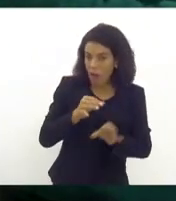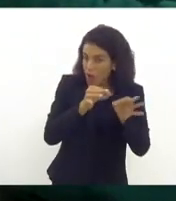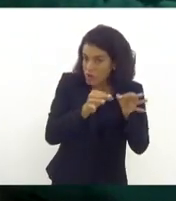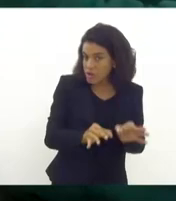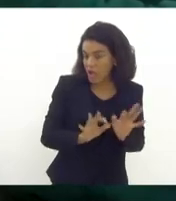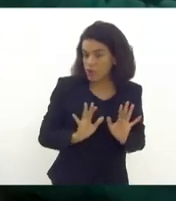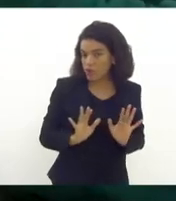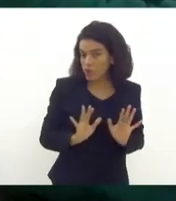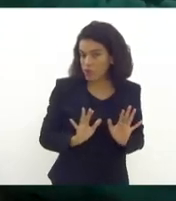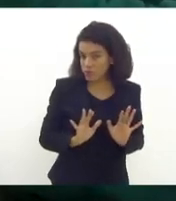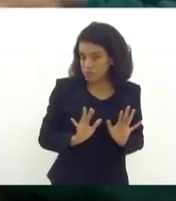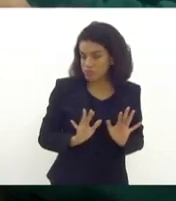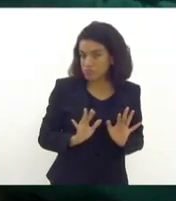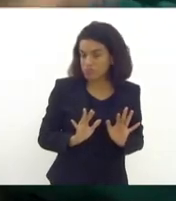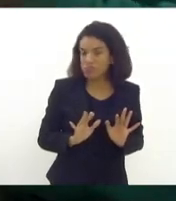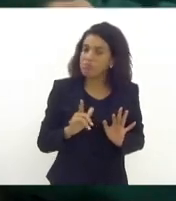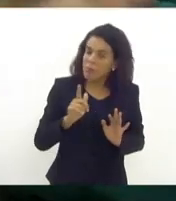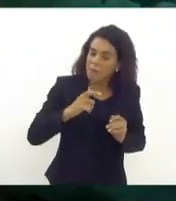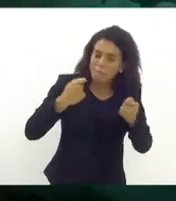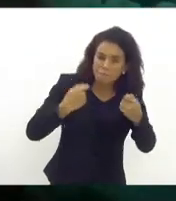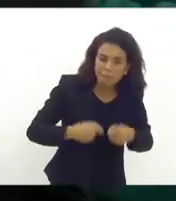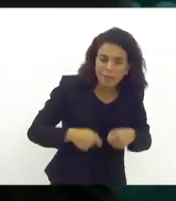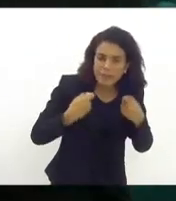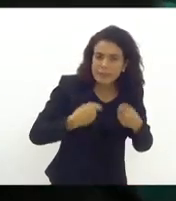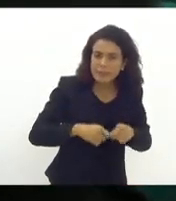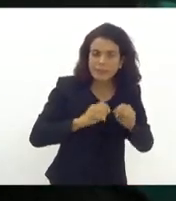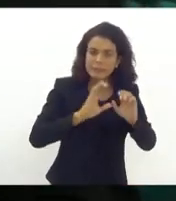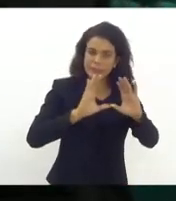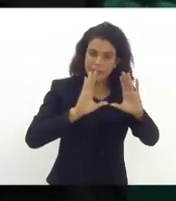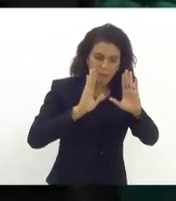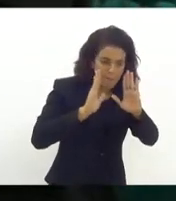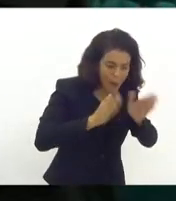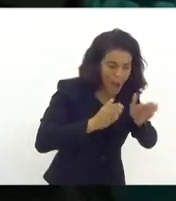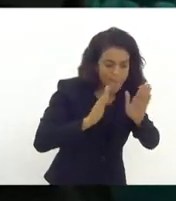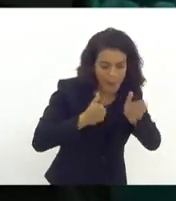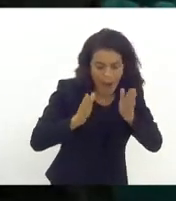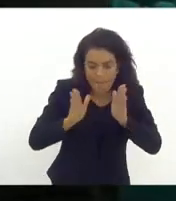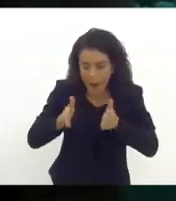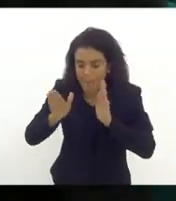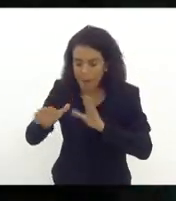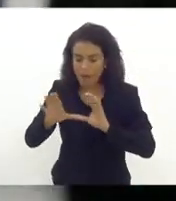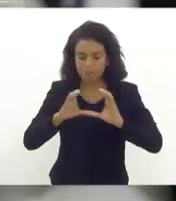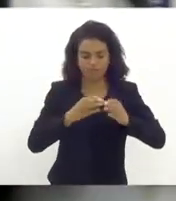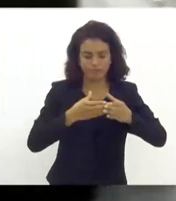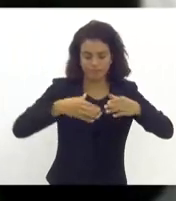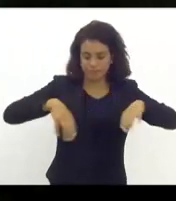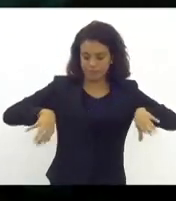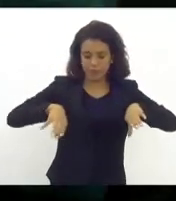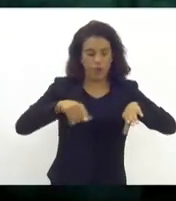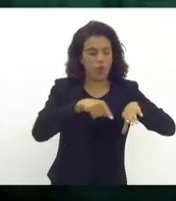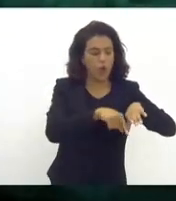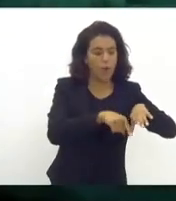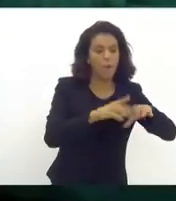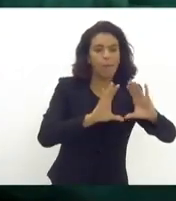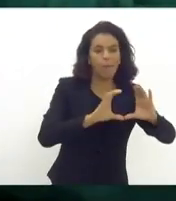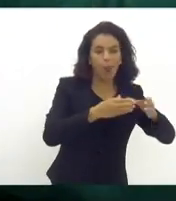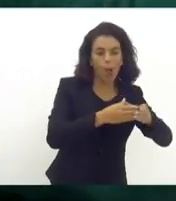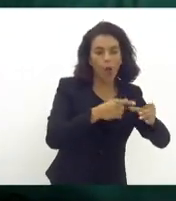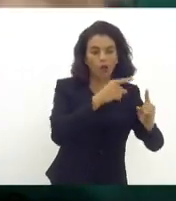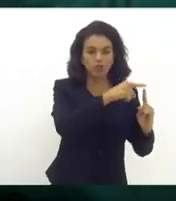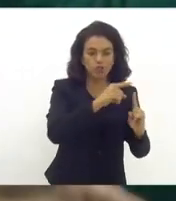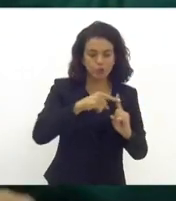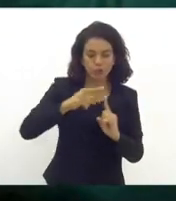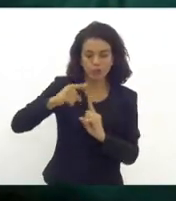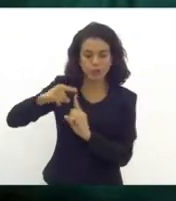é o correto você tem que categorizar o carnaval tem bloco disso bloco daquilo